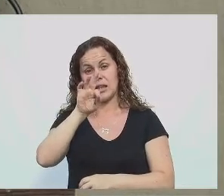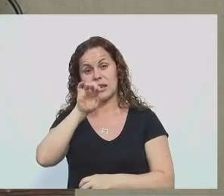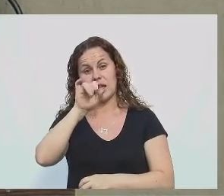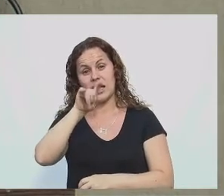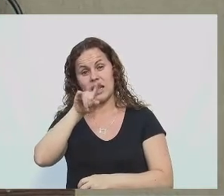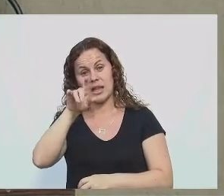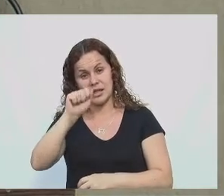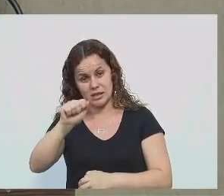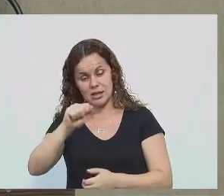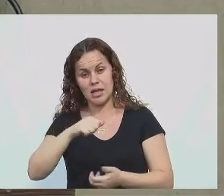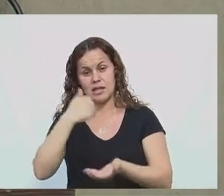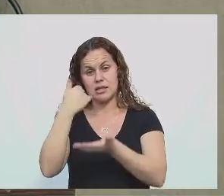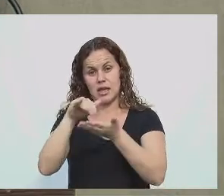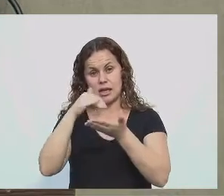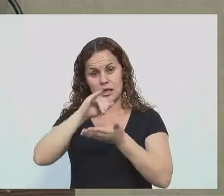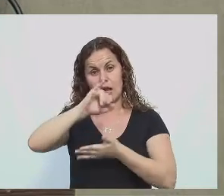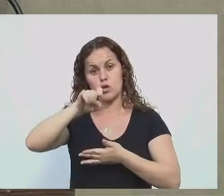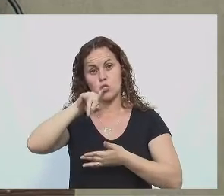Joaquim Rocha,